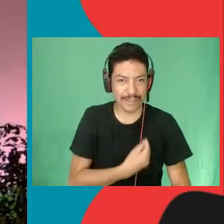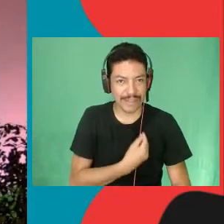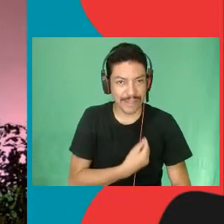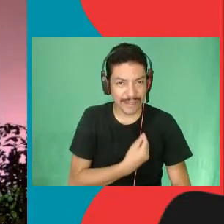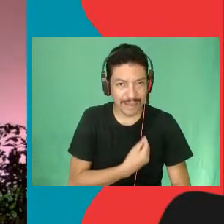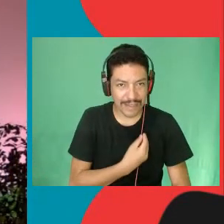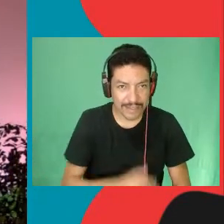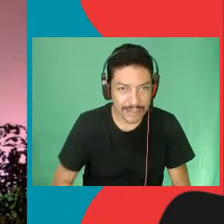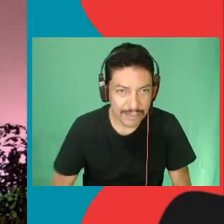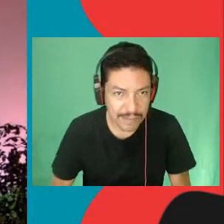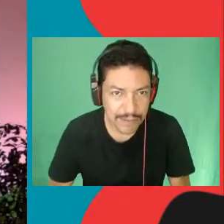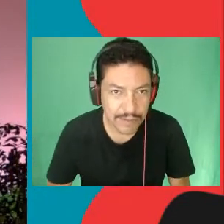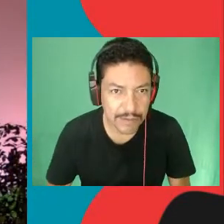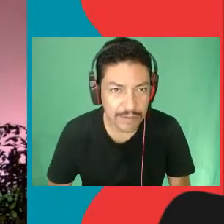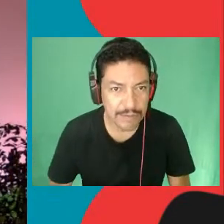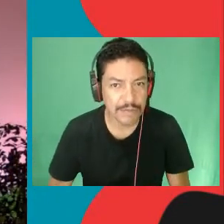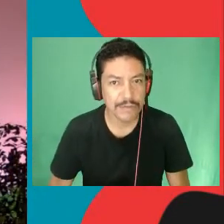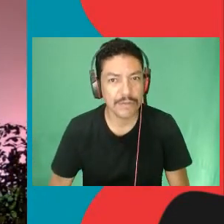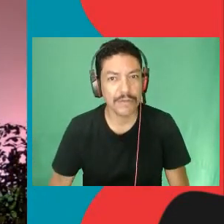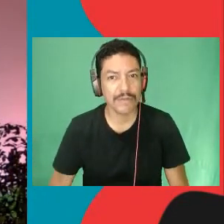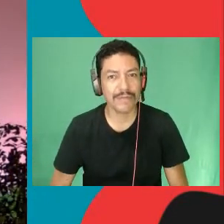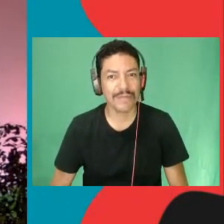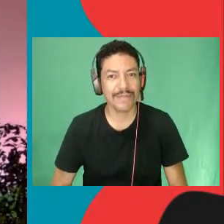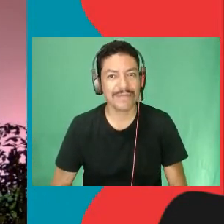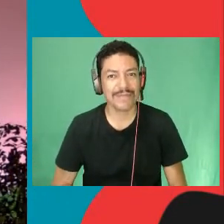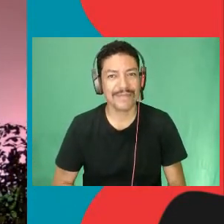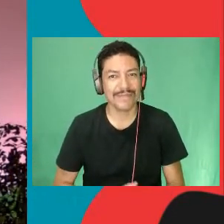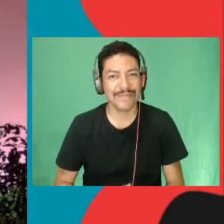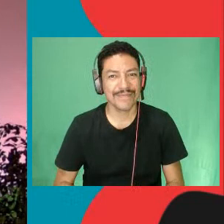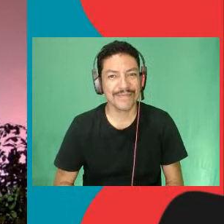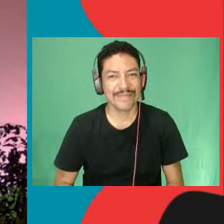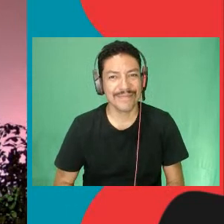minha, no meu, na minha orelha.